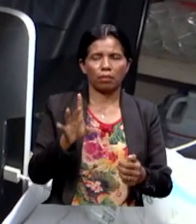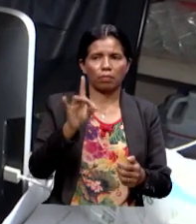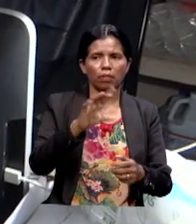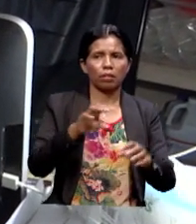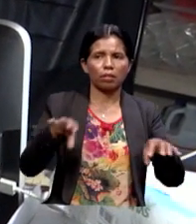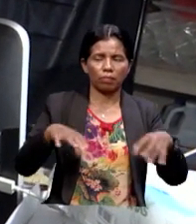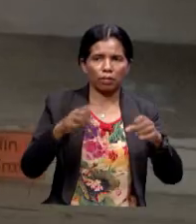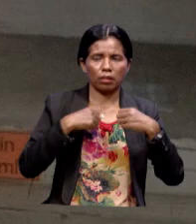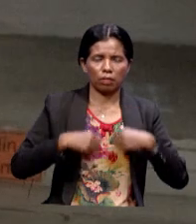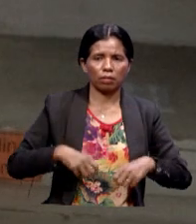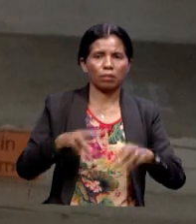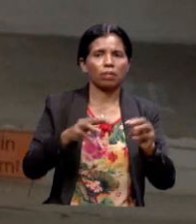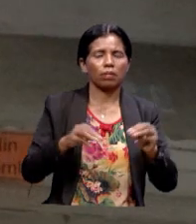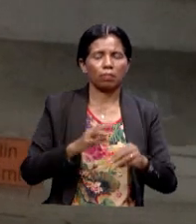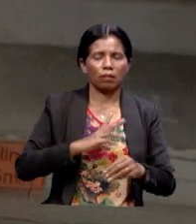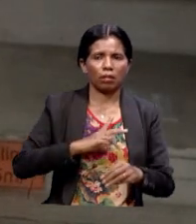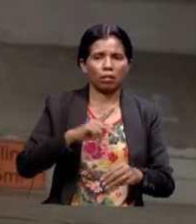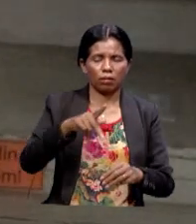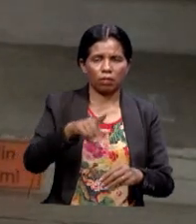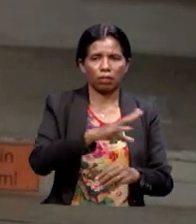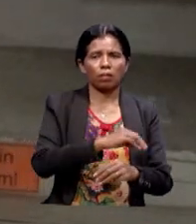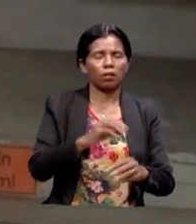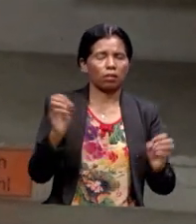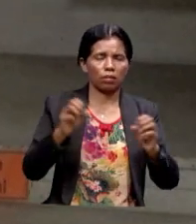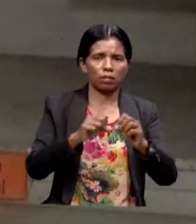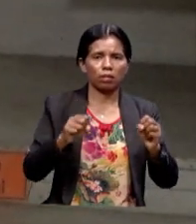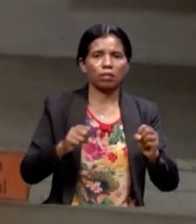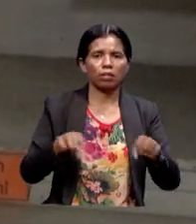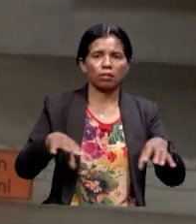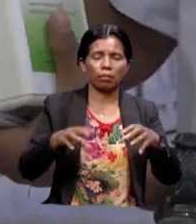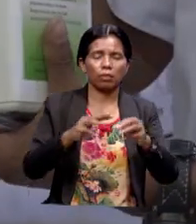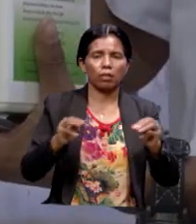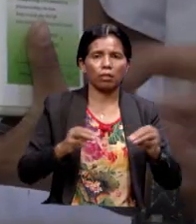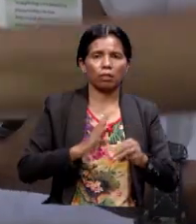Saúde Municipal tem lá iha, no e a Serviço Saúde Municipal Bonaru, a